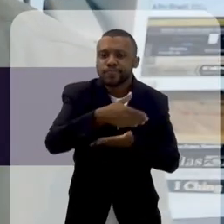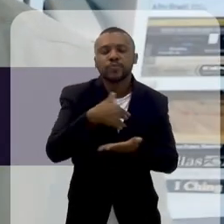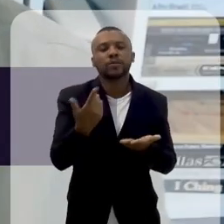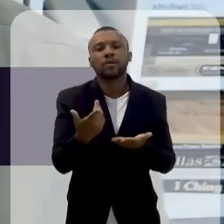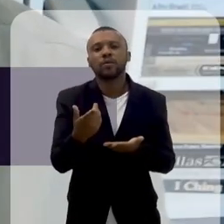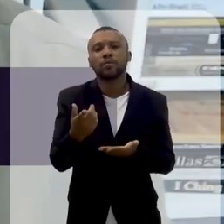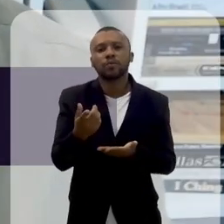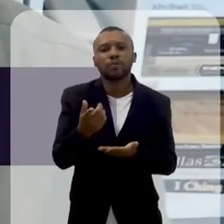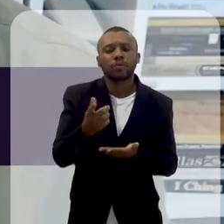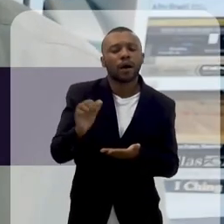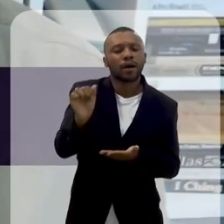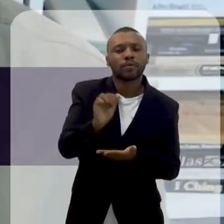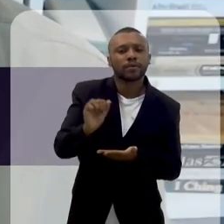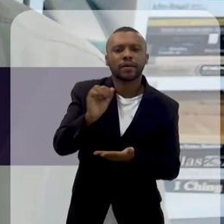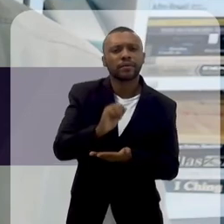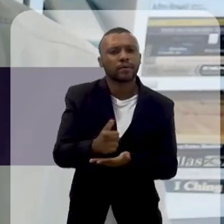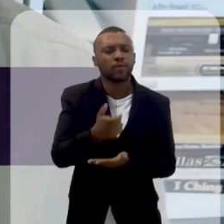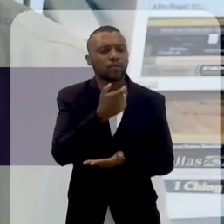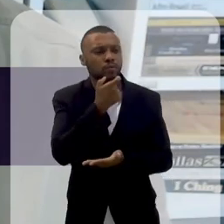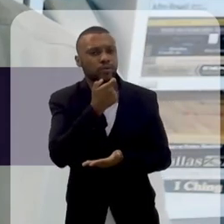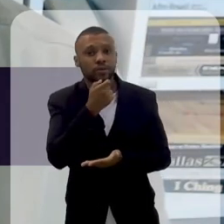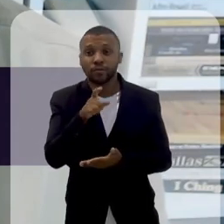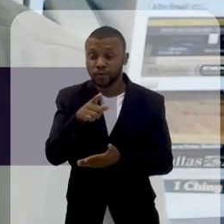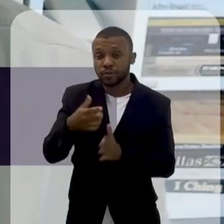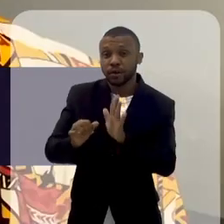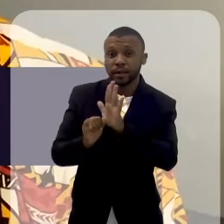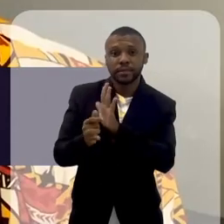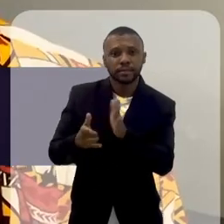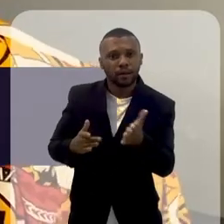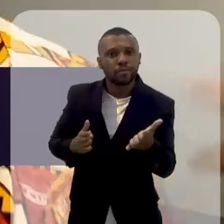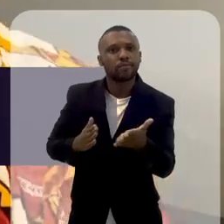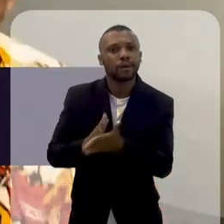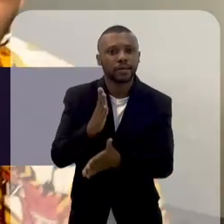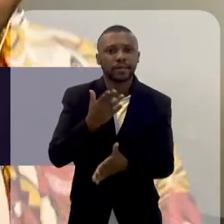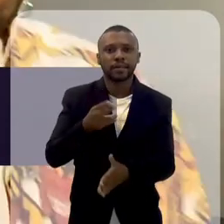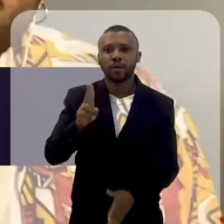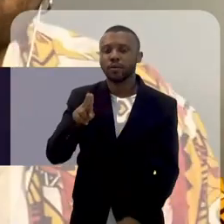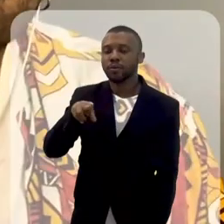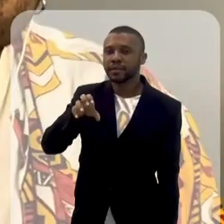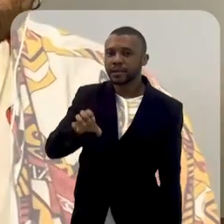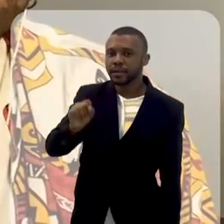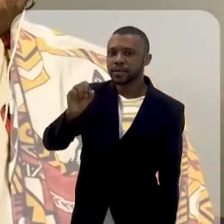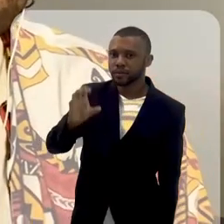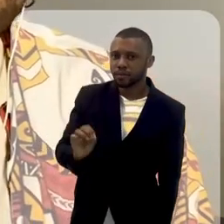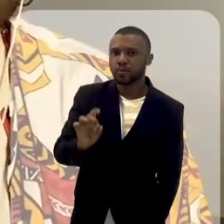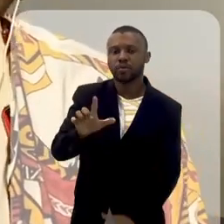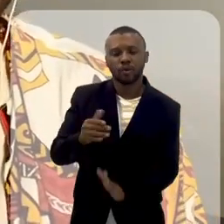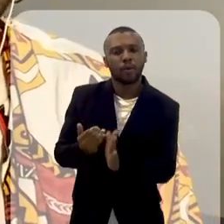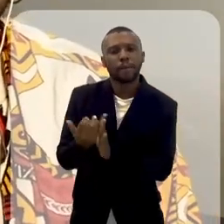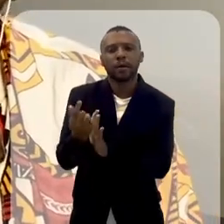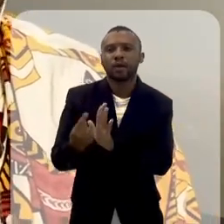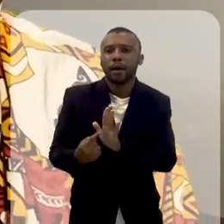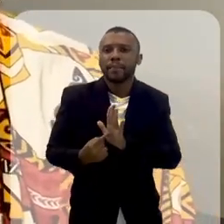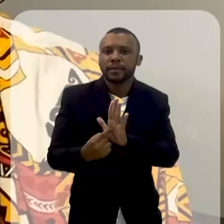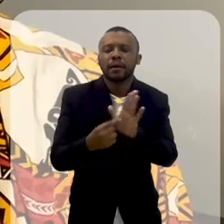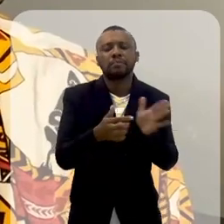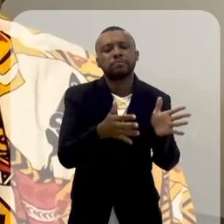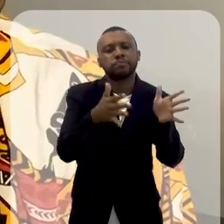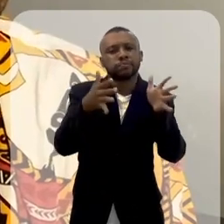o seu envolvimento com o International Theatre Institute? Foi nesse edital que eu ganho da UNESCO, que aí eu vou,